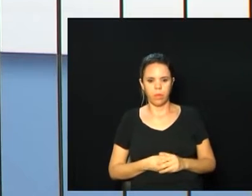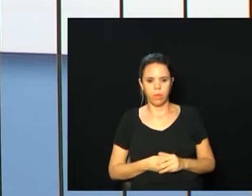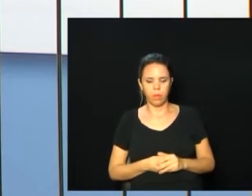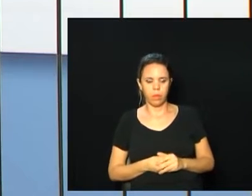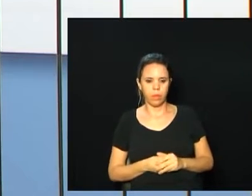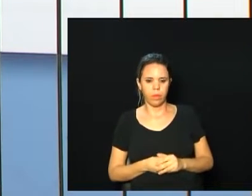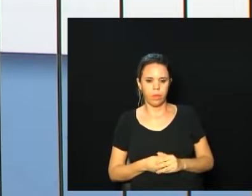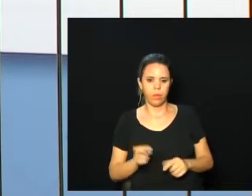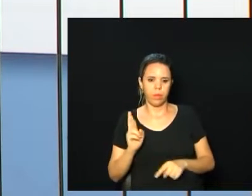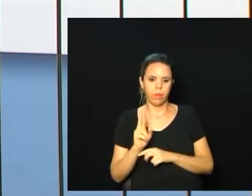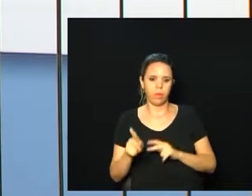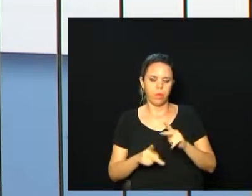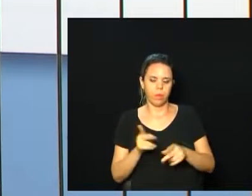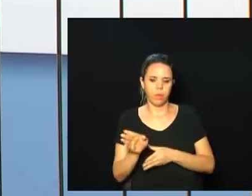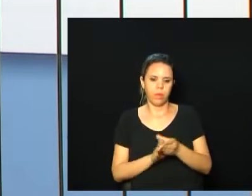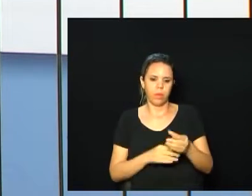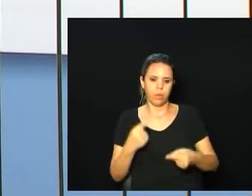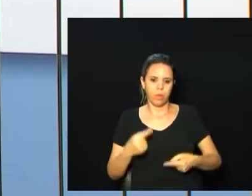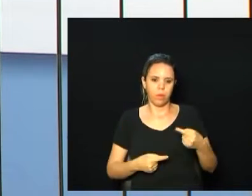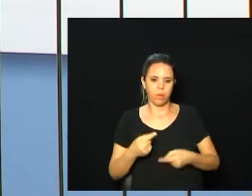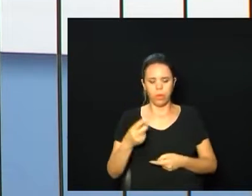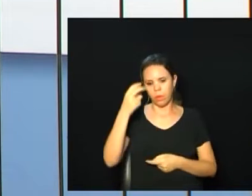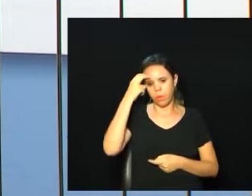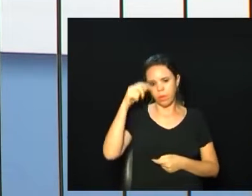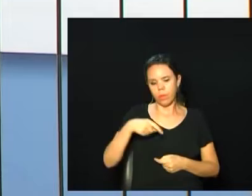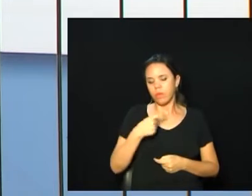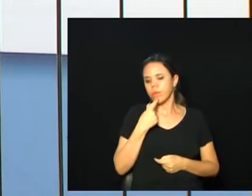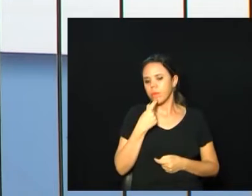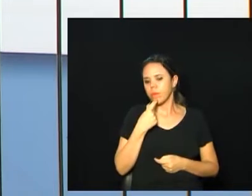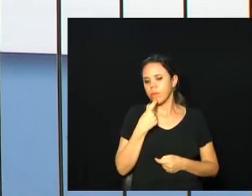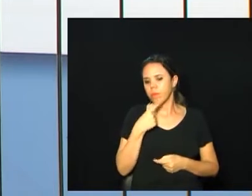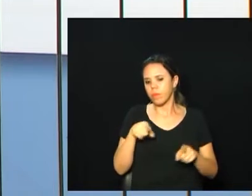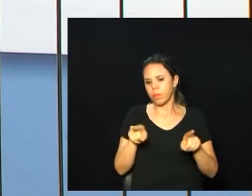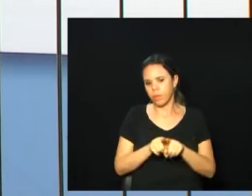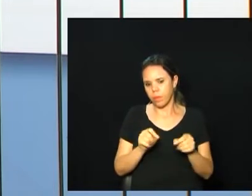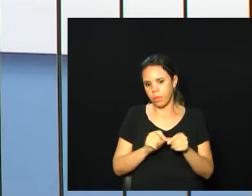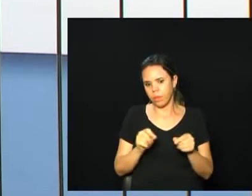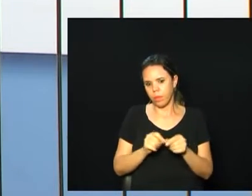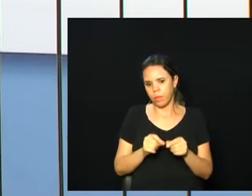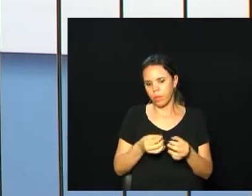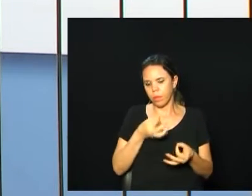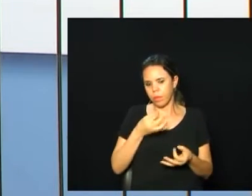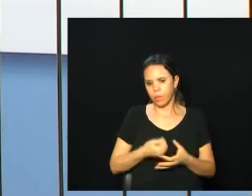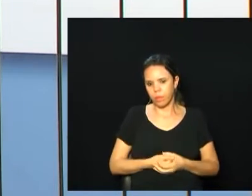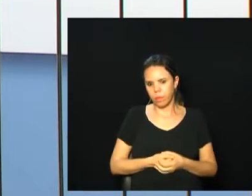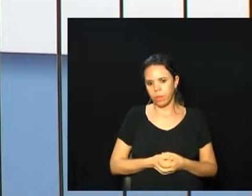A representante do Conselho de Política Cultural aqui de Campinas também fez as suas